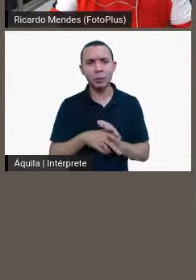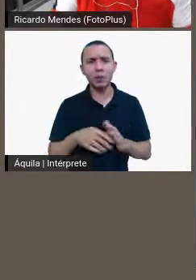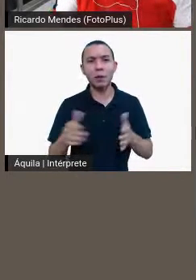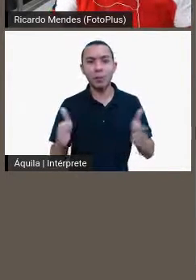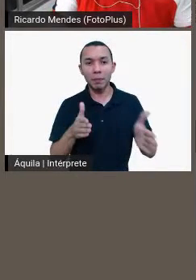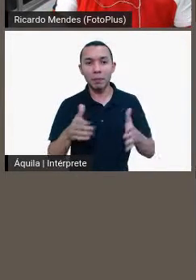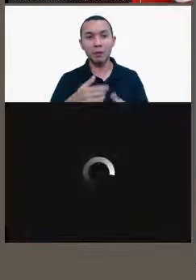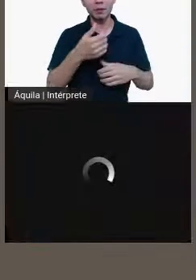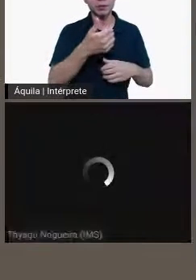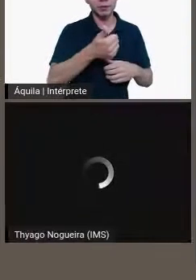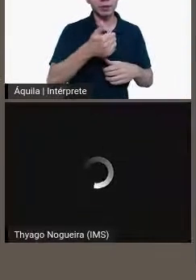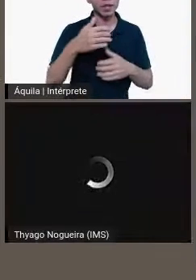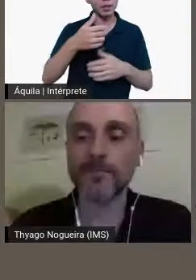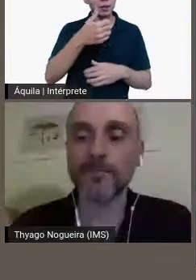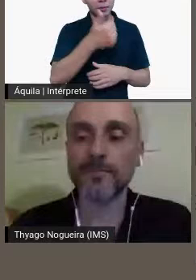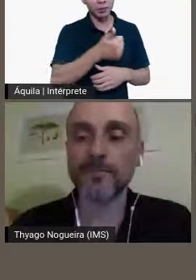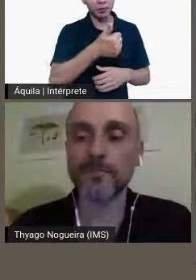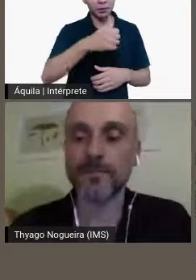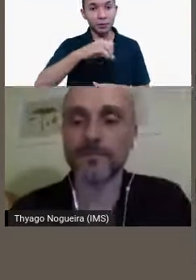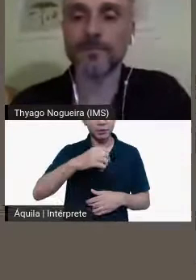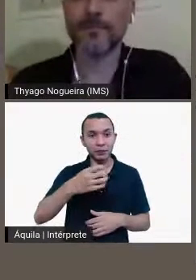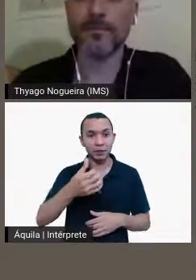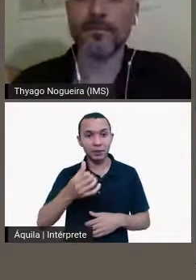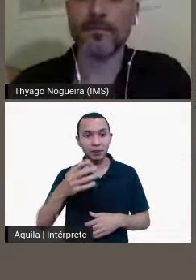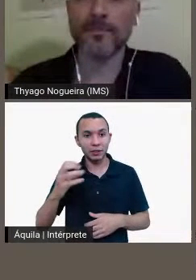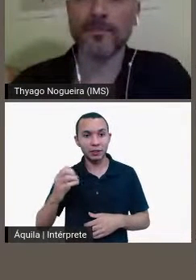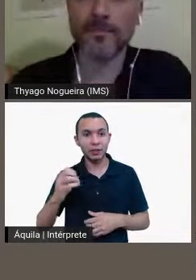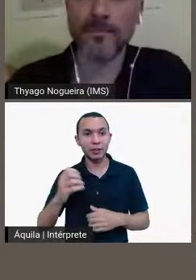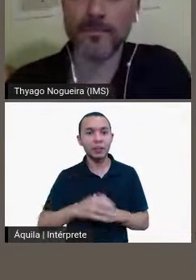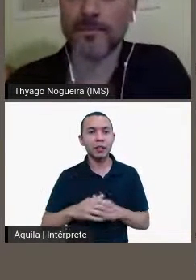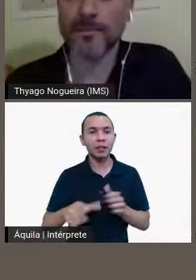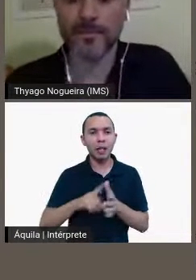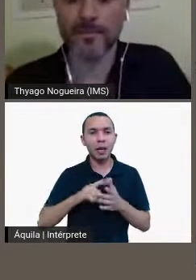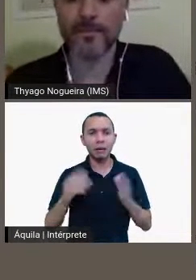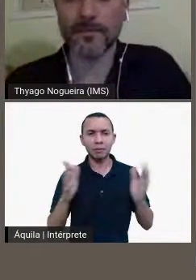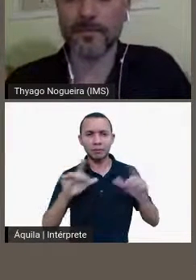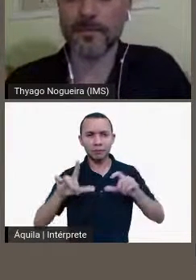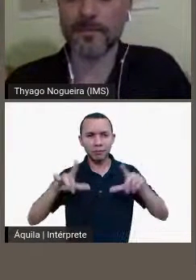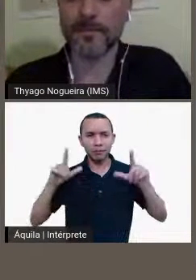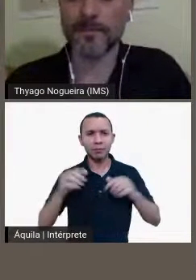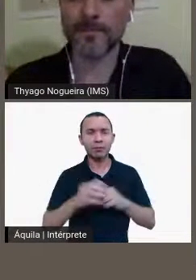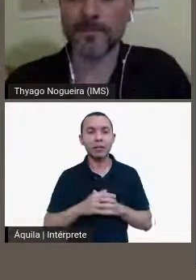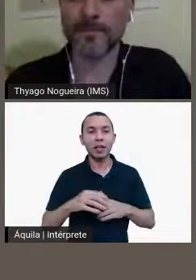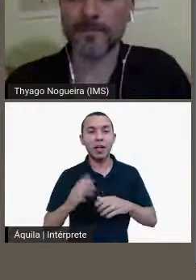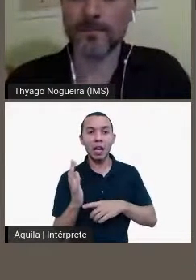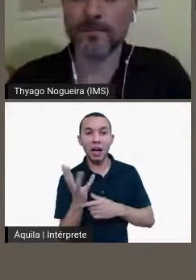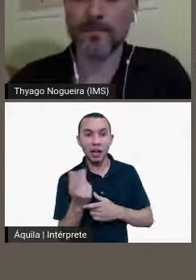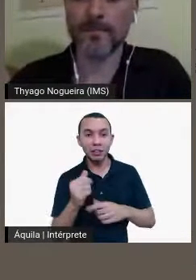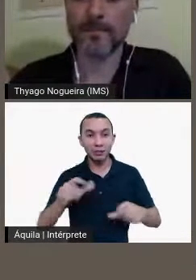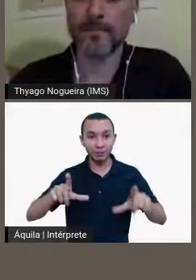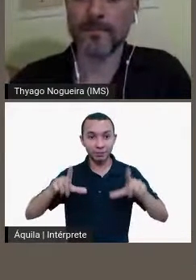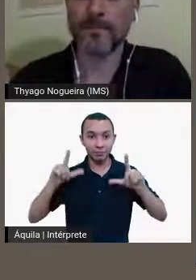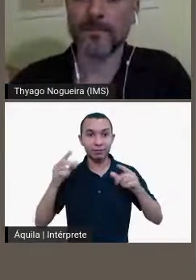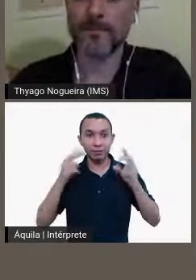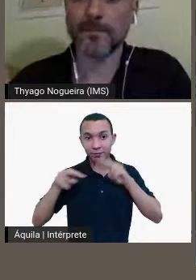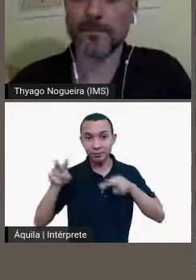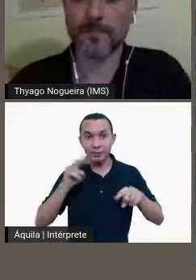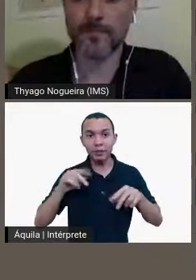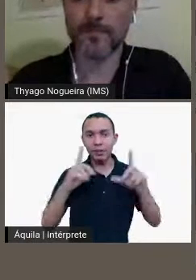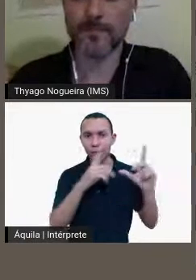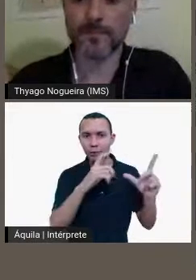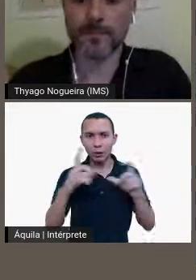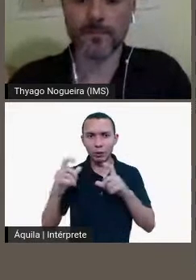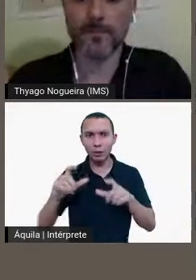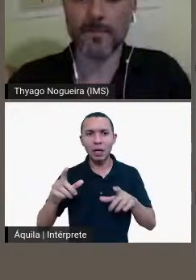do século para especularmos em busca do que ocorre na dimensão visual em contraponto às artes visuais de stricto sensu. A fotografia como